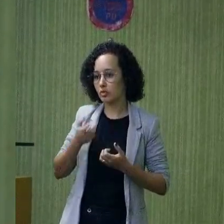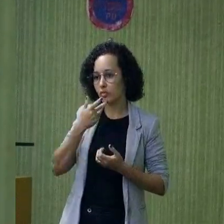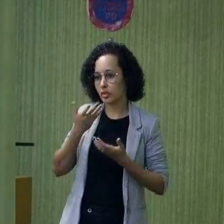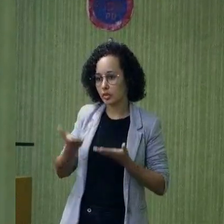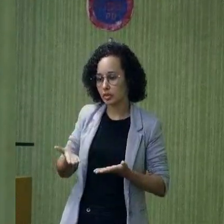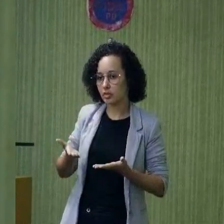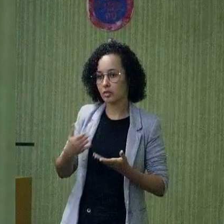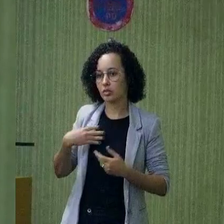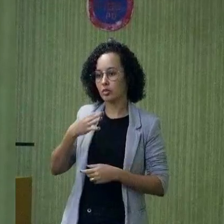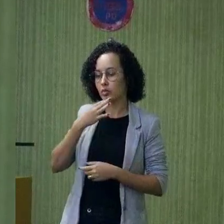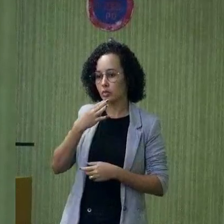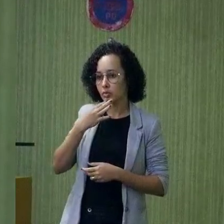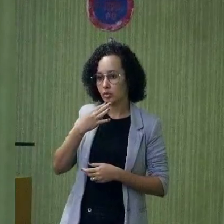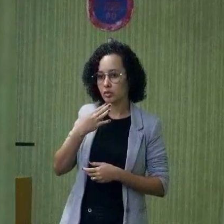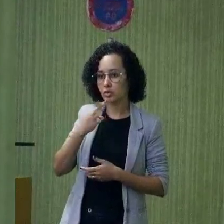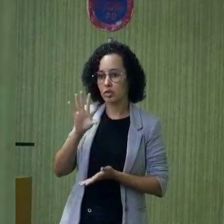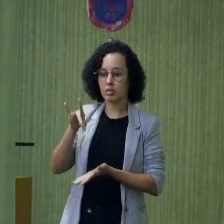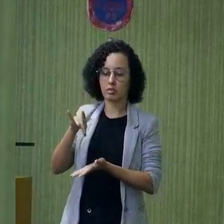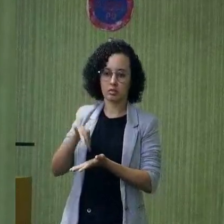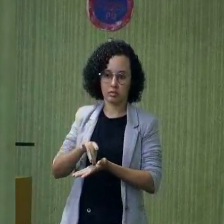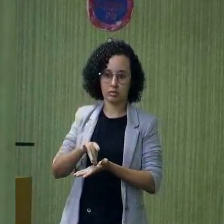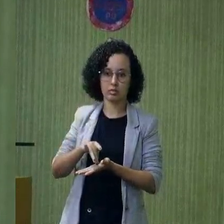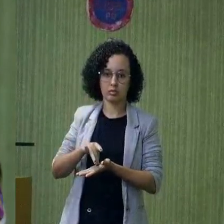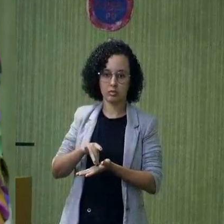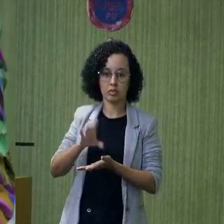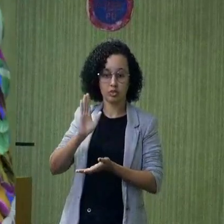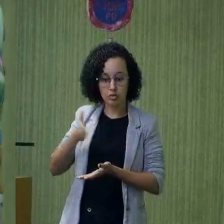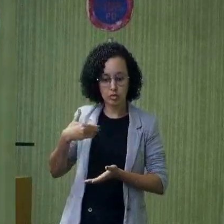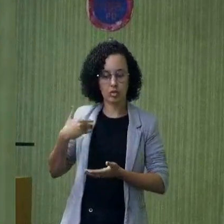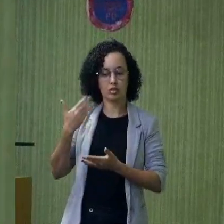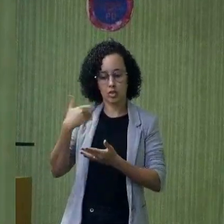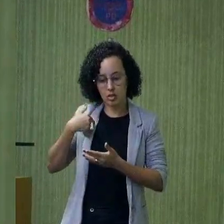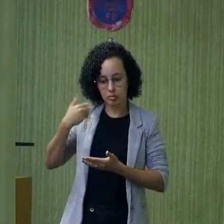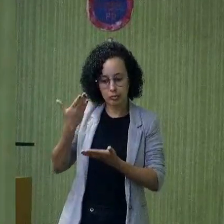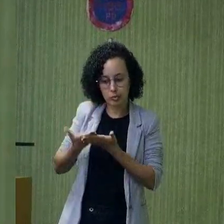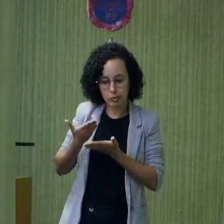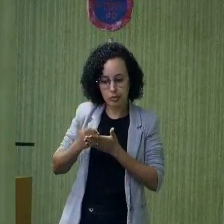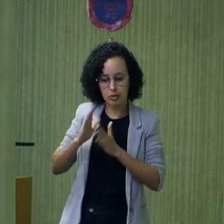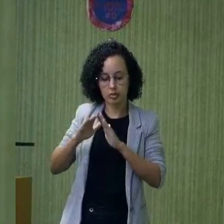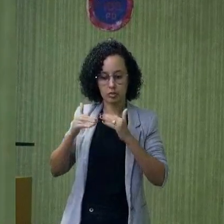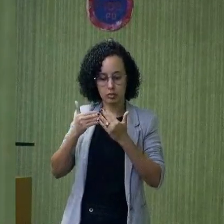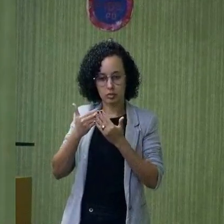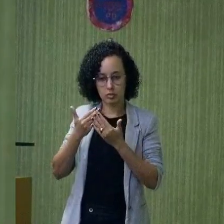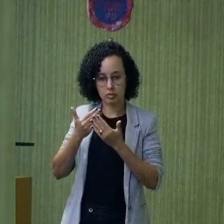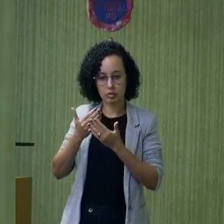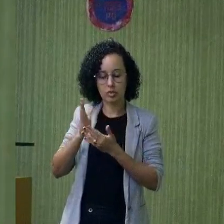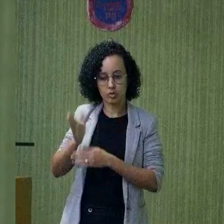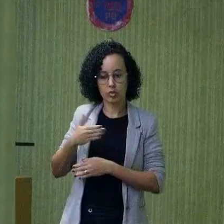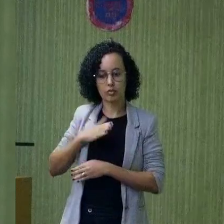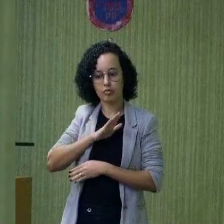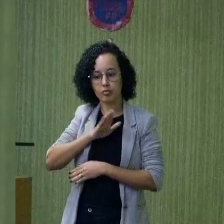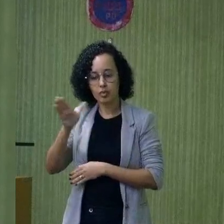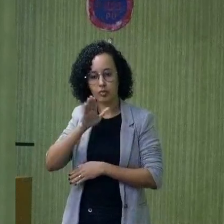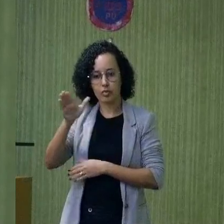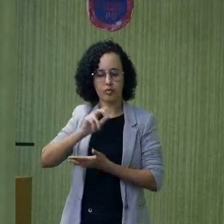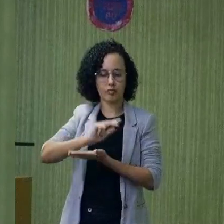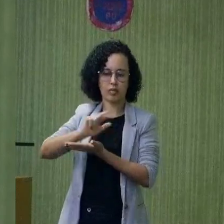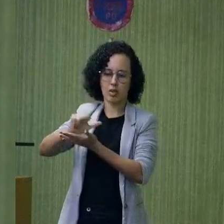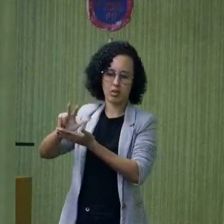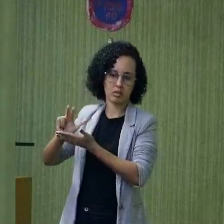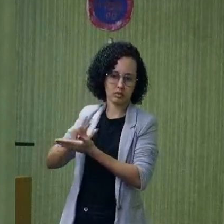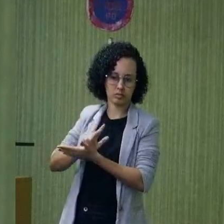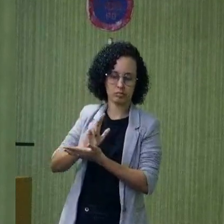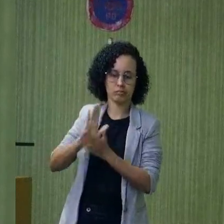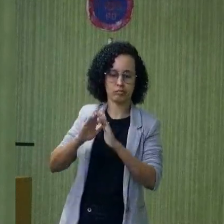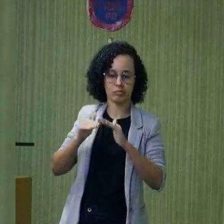conheço a realidade porque fui em escolas ribeirinhas em muitas escolas Gostava de ir na escola passava ia para lá de